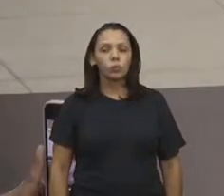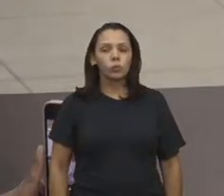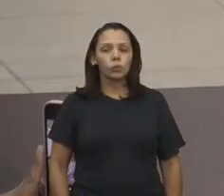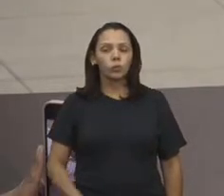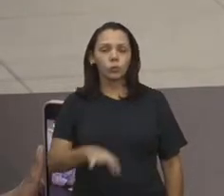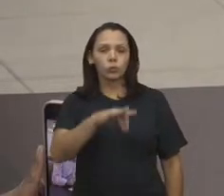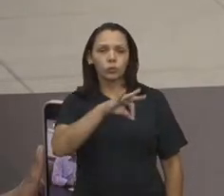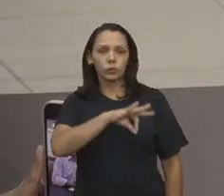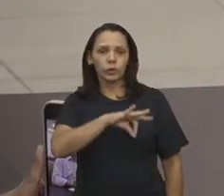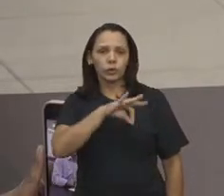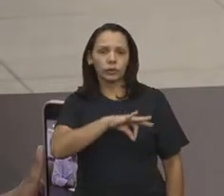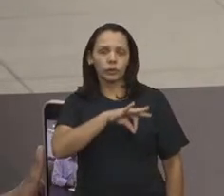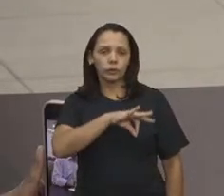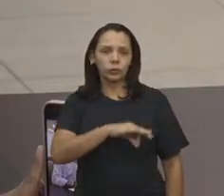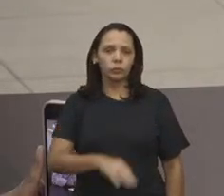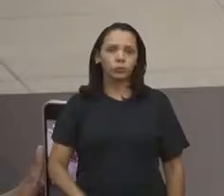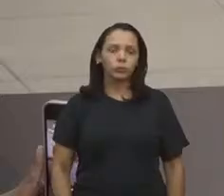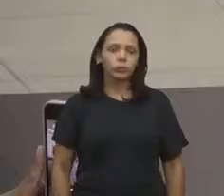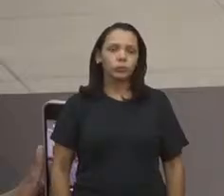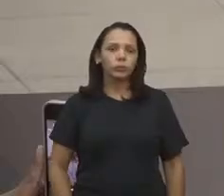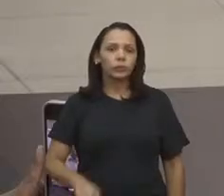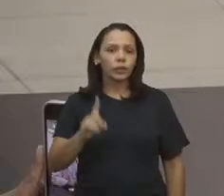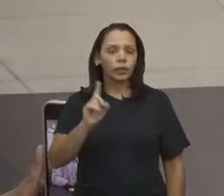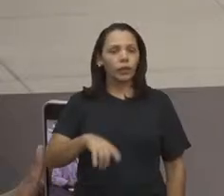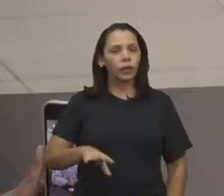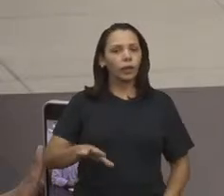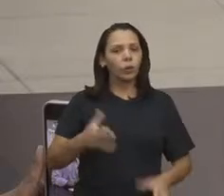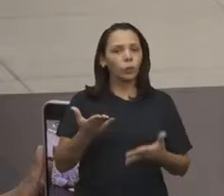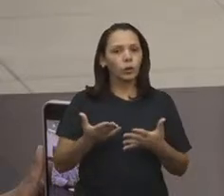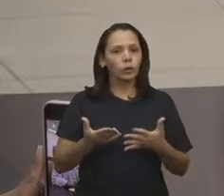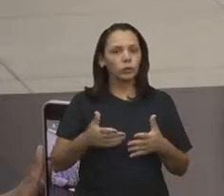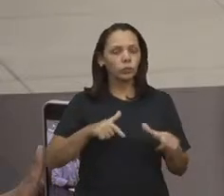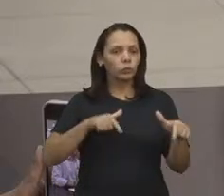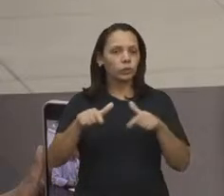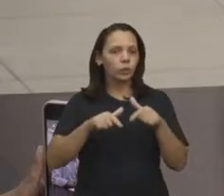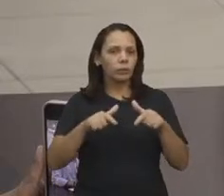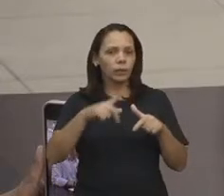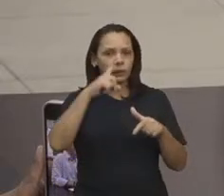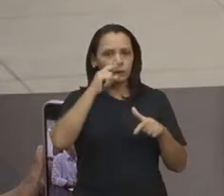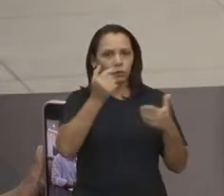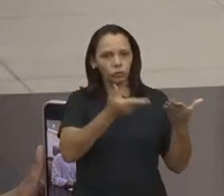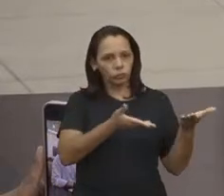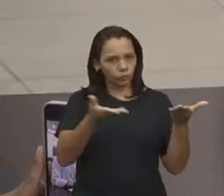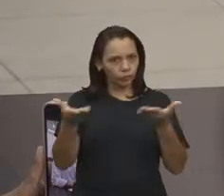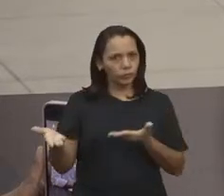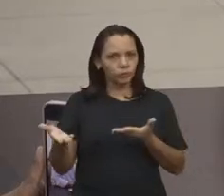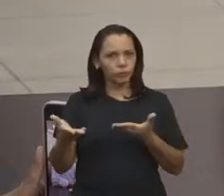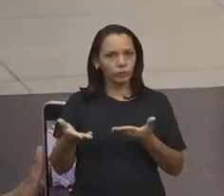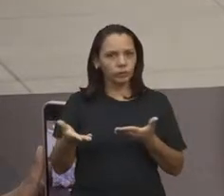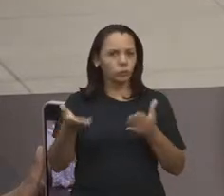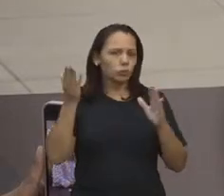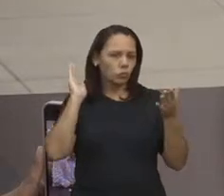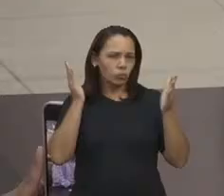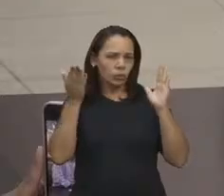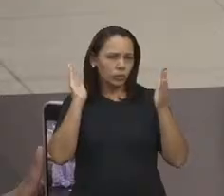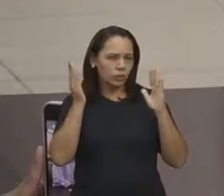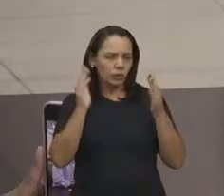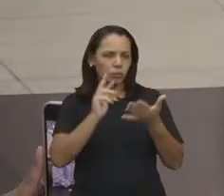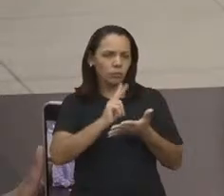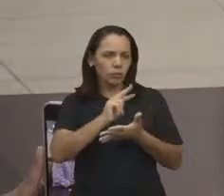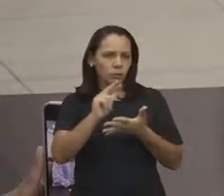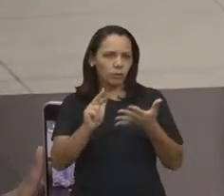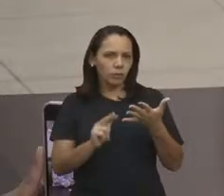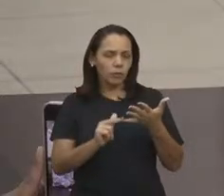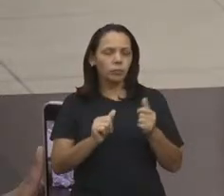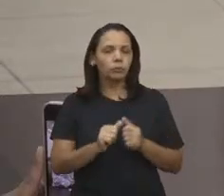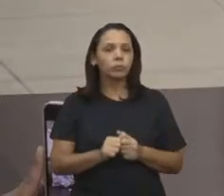de renda o carreto. A gente votou recentemente nesta casa a